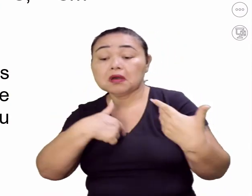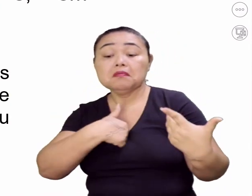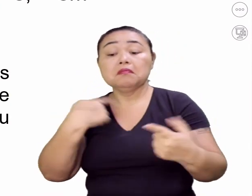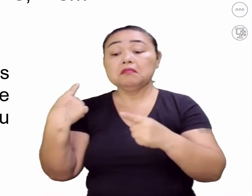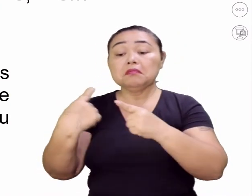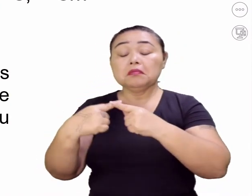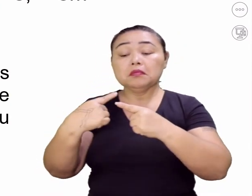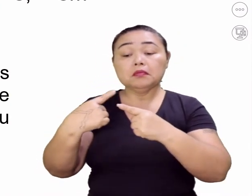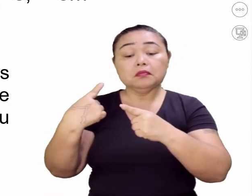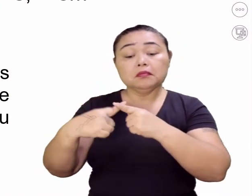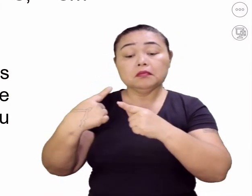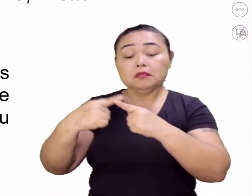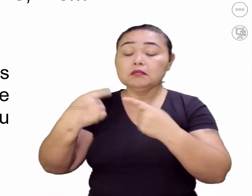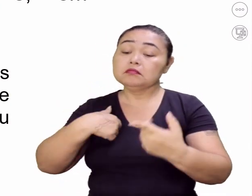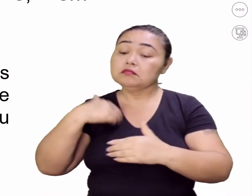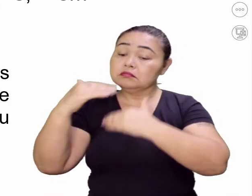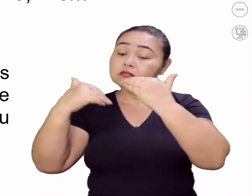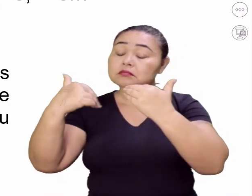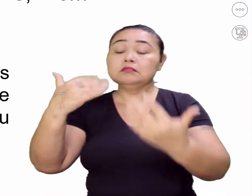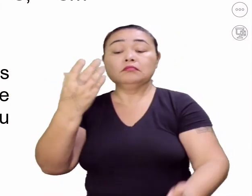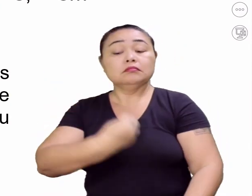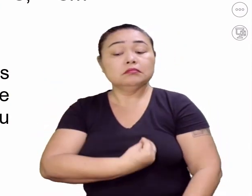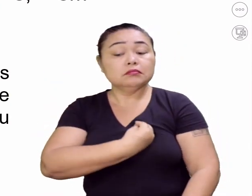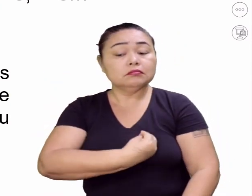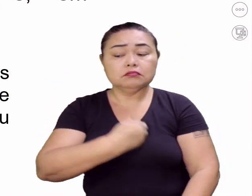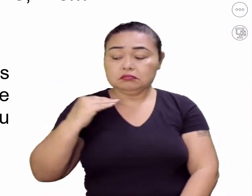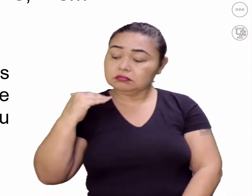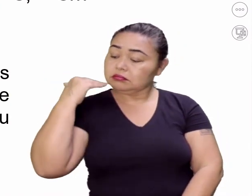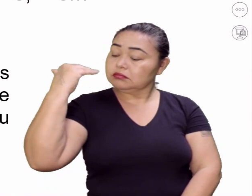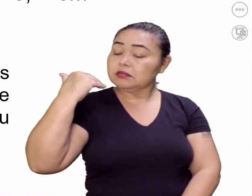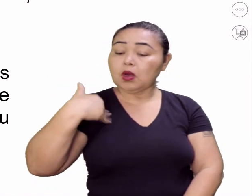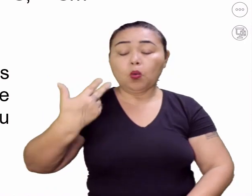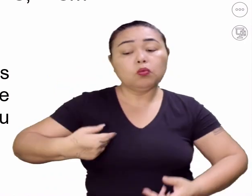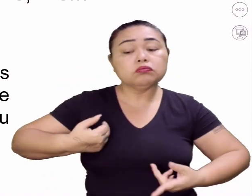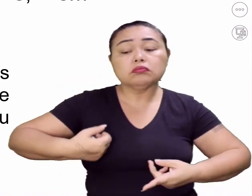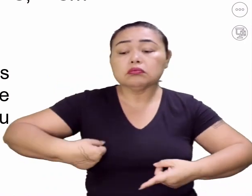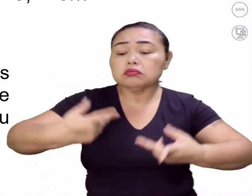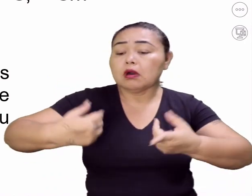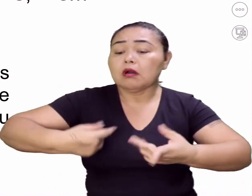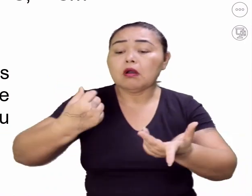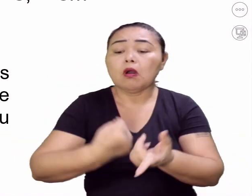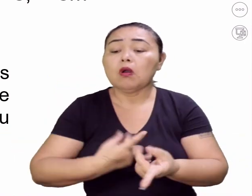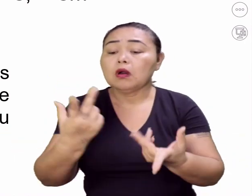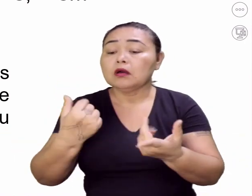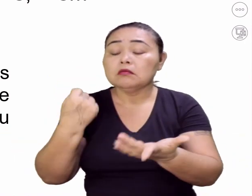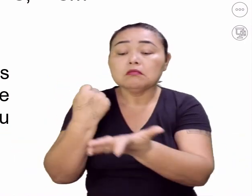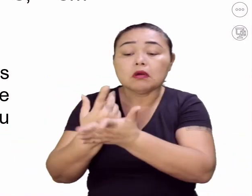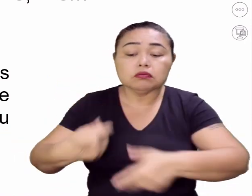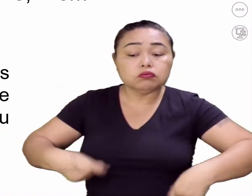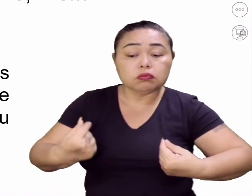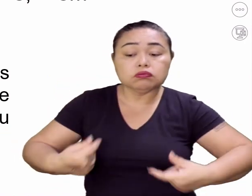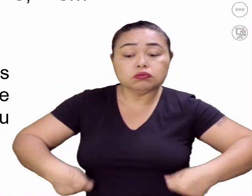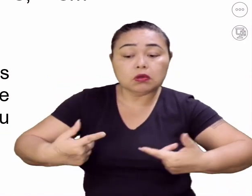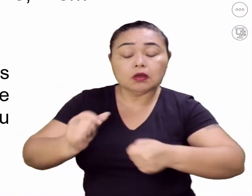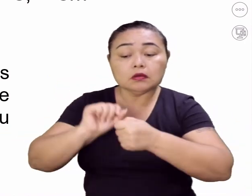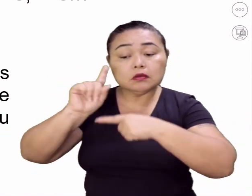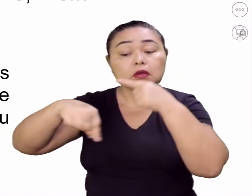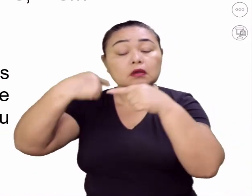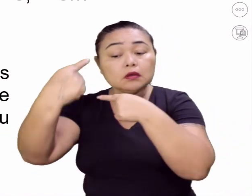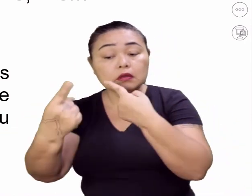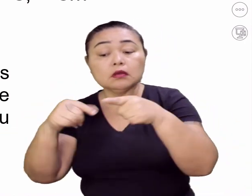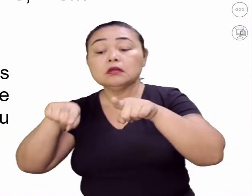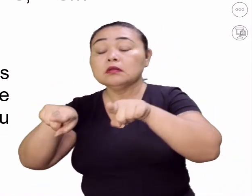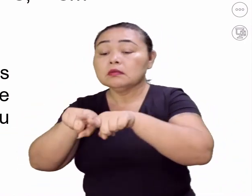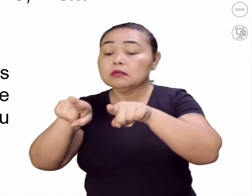vida. Exatamente. Porque o elevado padrão de vida, que é o consumismo, né, que eles estão consumindo em grandes quantidades, gera dano também ao